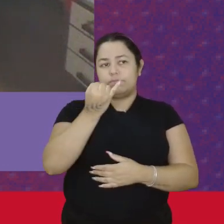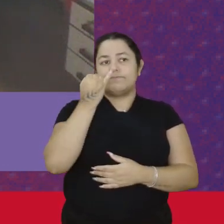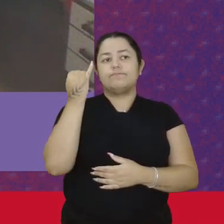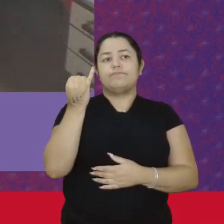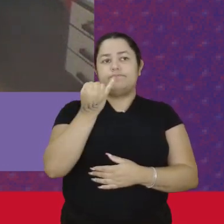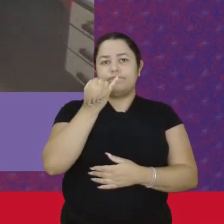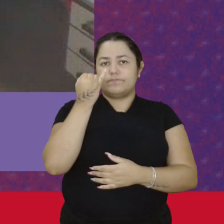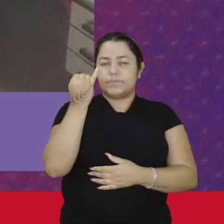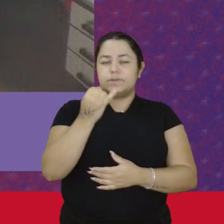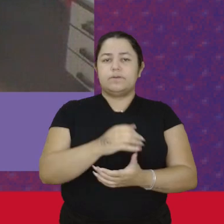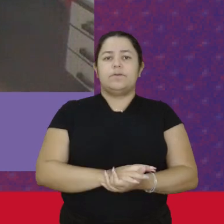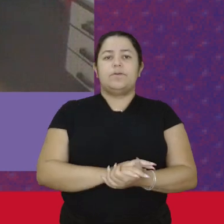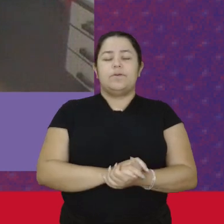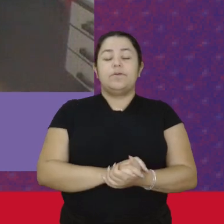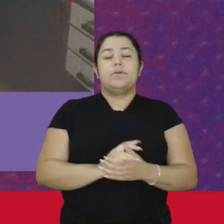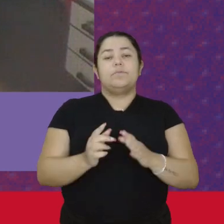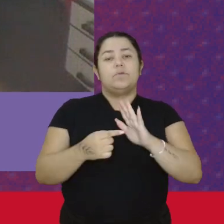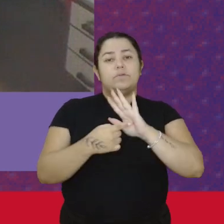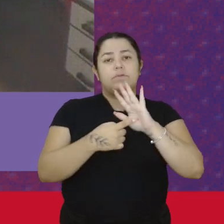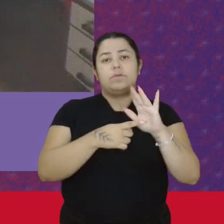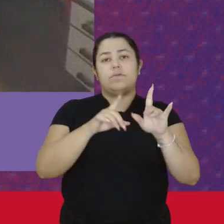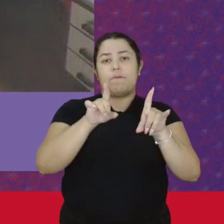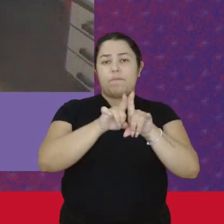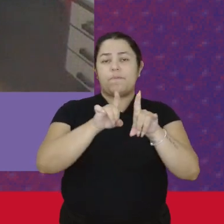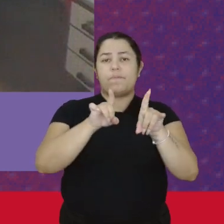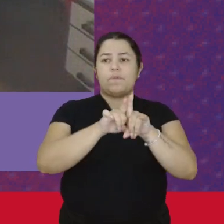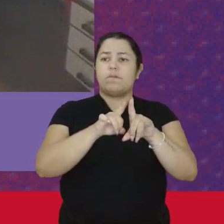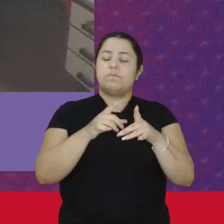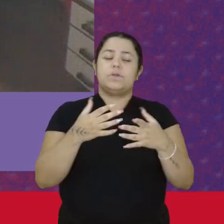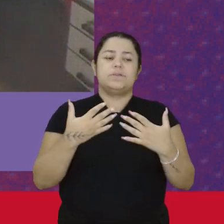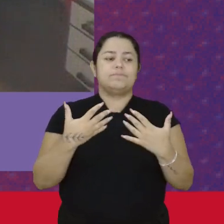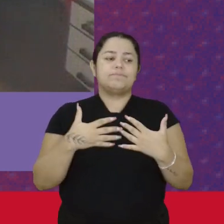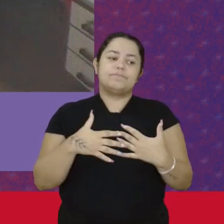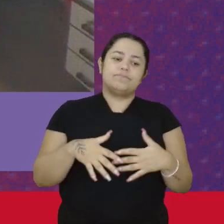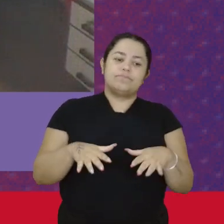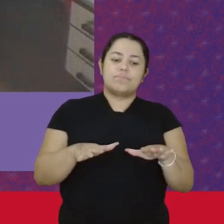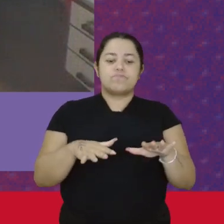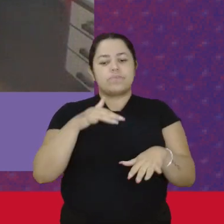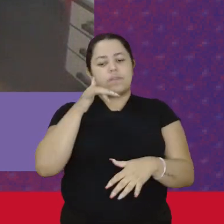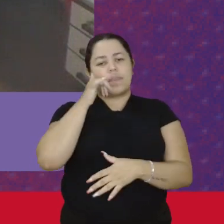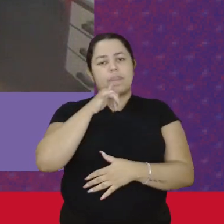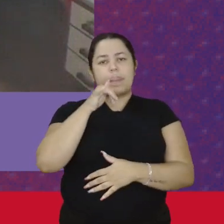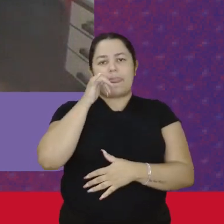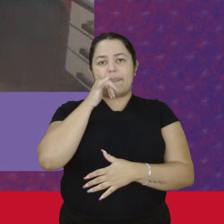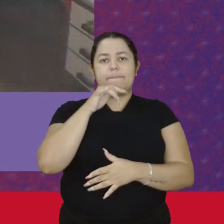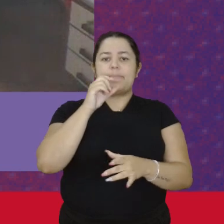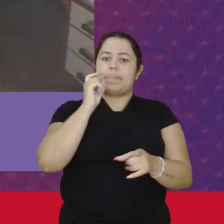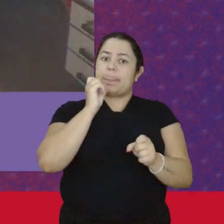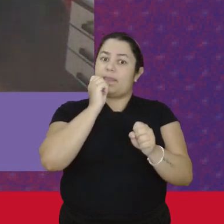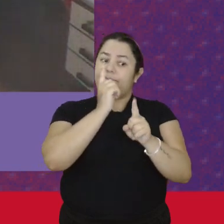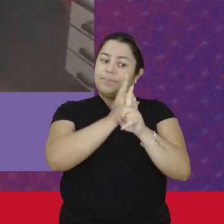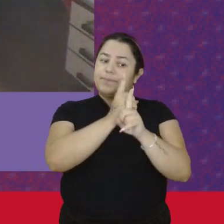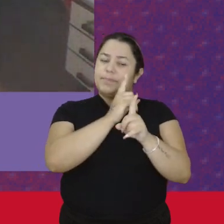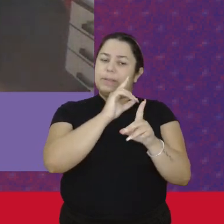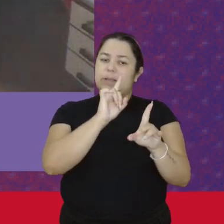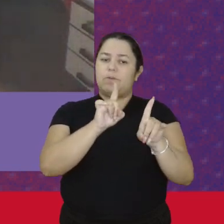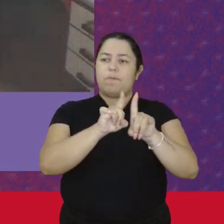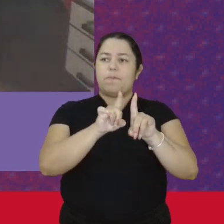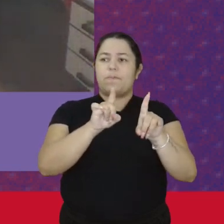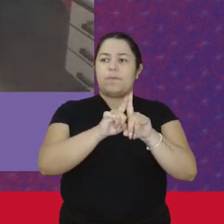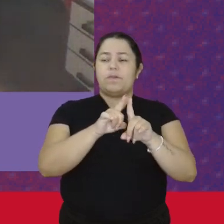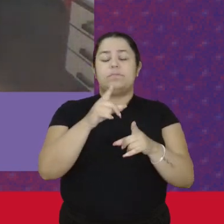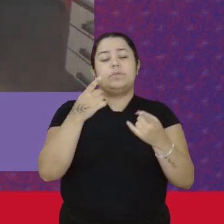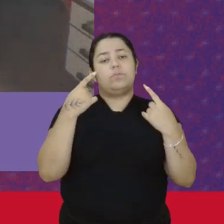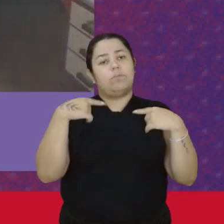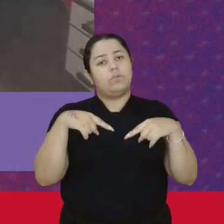fundamental para trazer essa inquietação entre as mulheres e começar a descobrir, afinal de contas, eu sou ou não